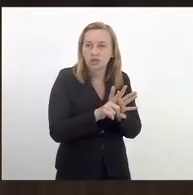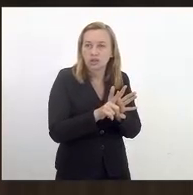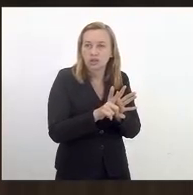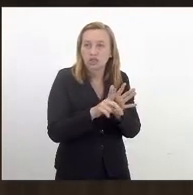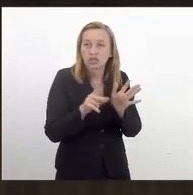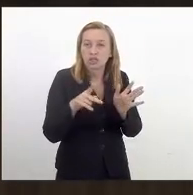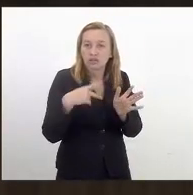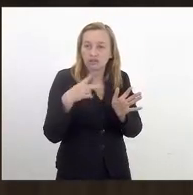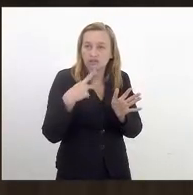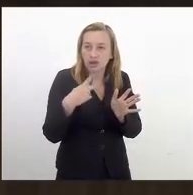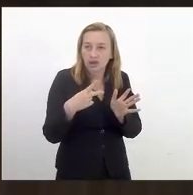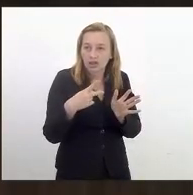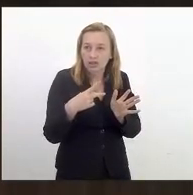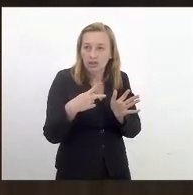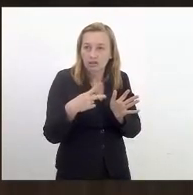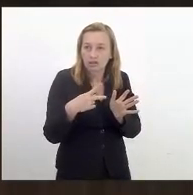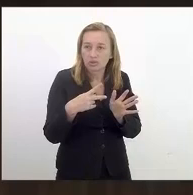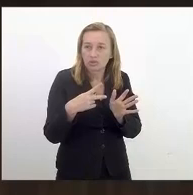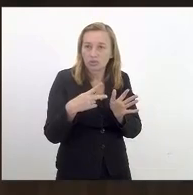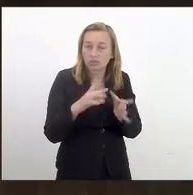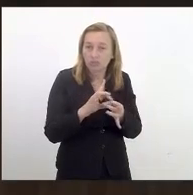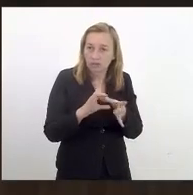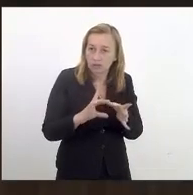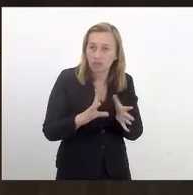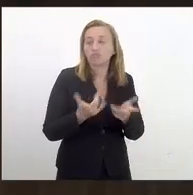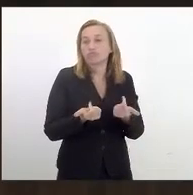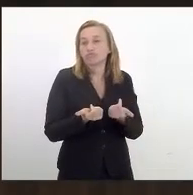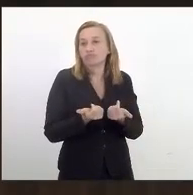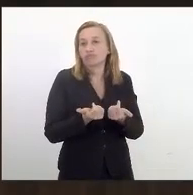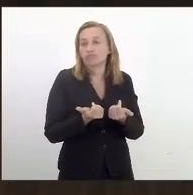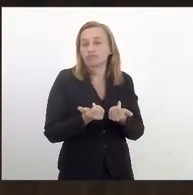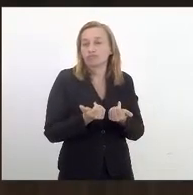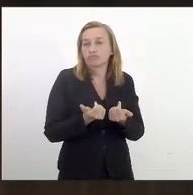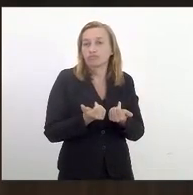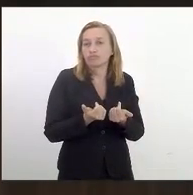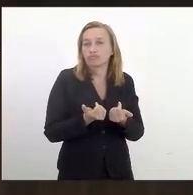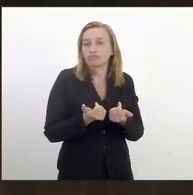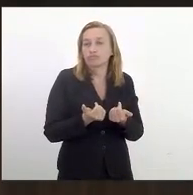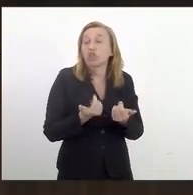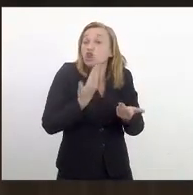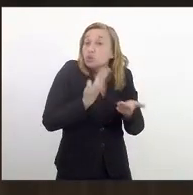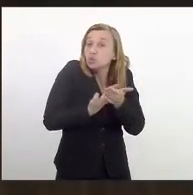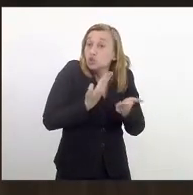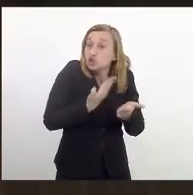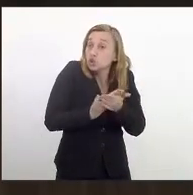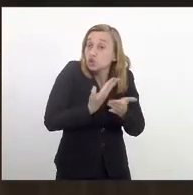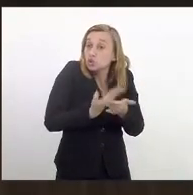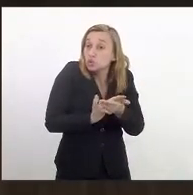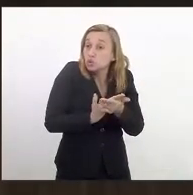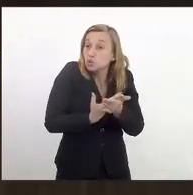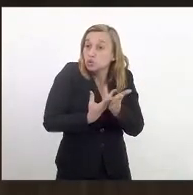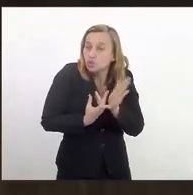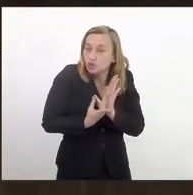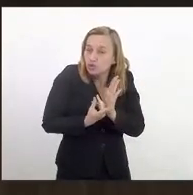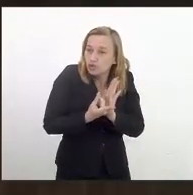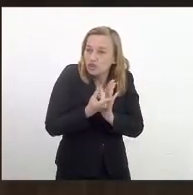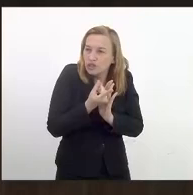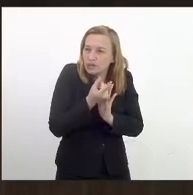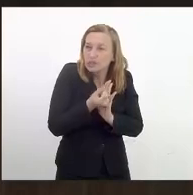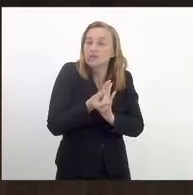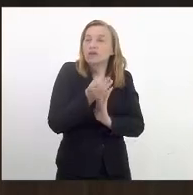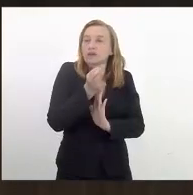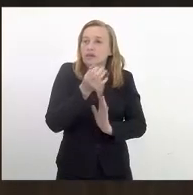isenção e Boo estudo financeiro necessário